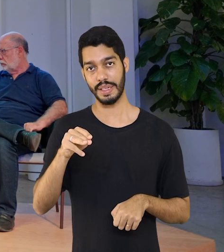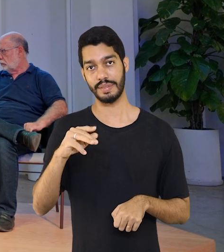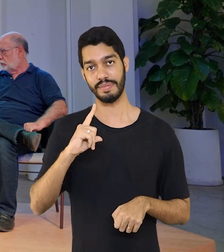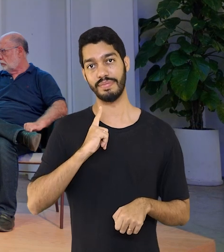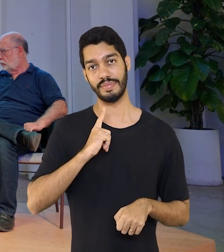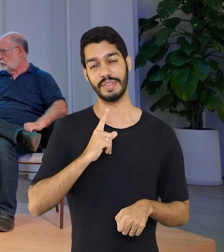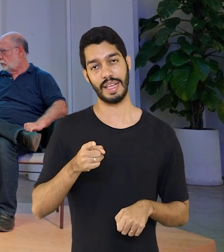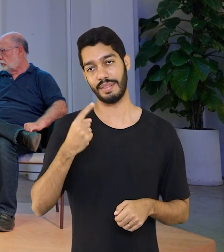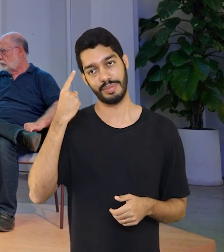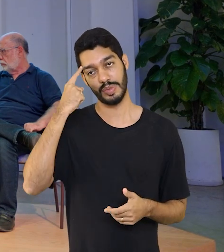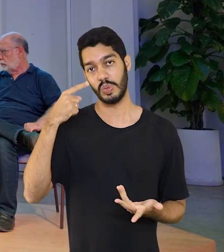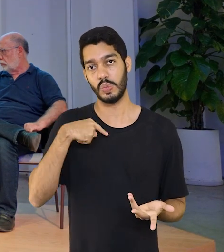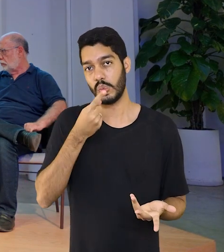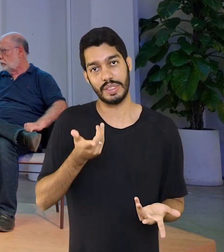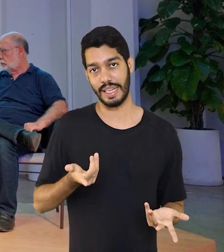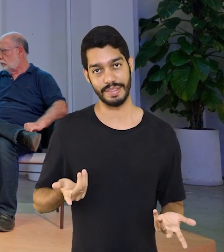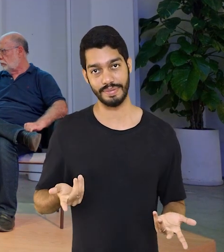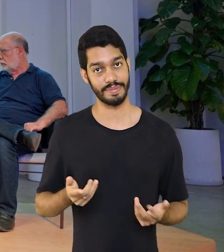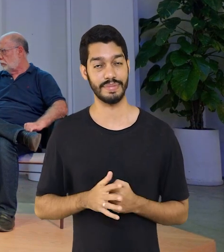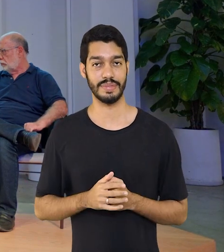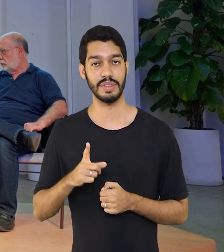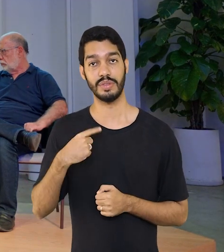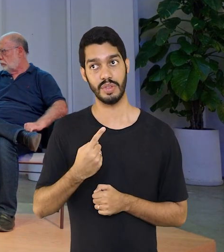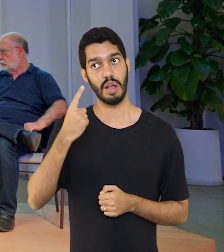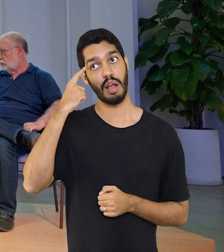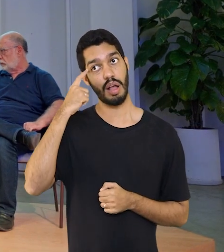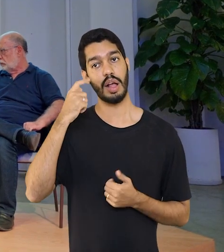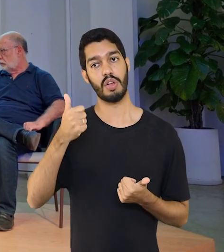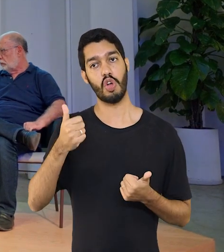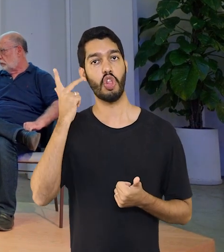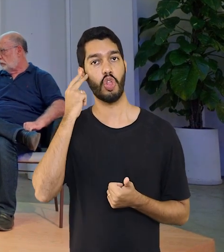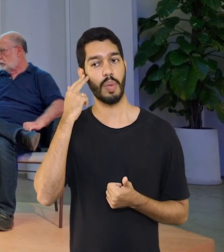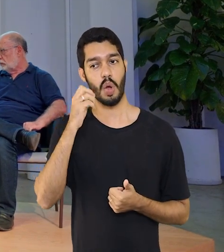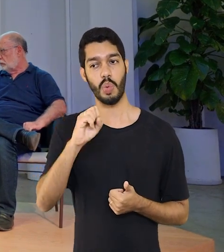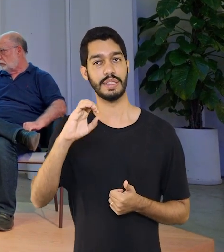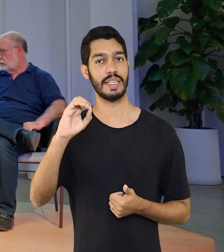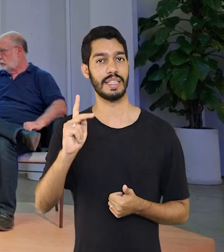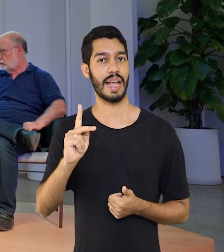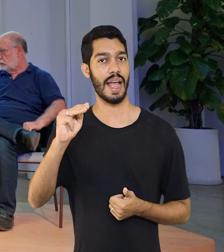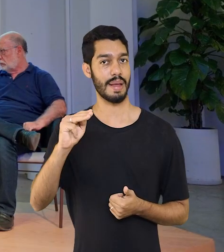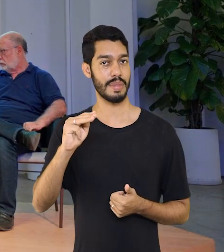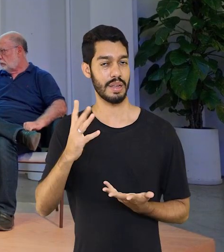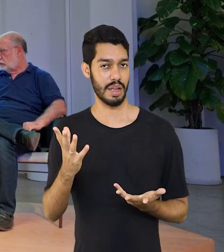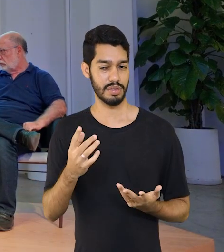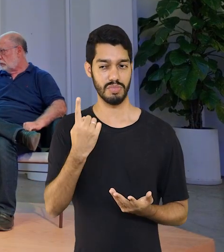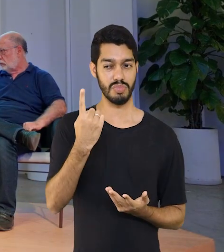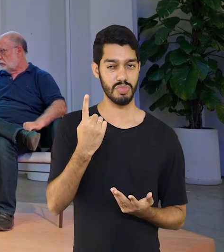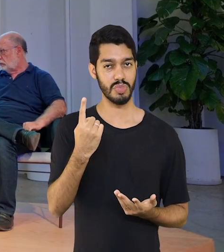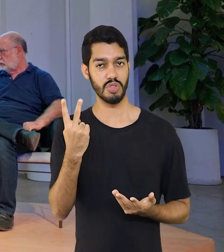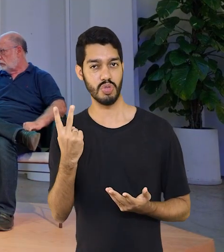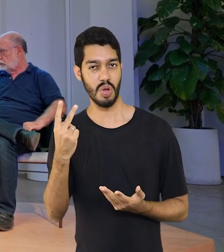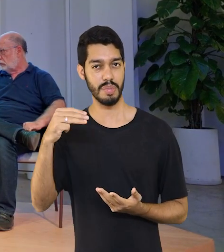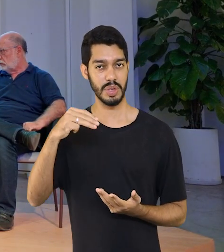por hora é maluquice. Enfim, e a gente normaliza 80 km por hora para ganhar 1 ou